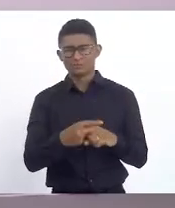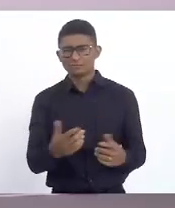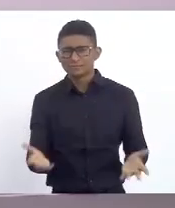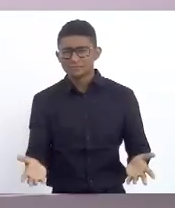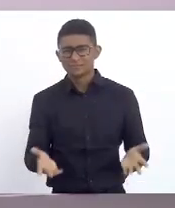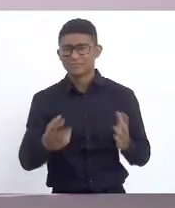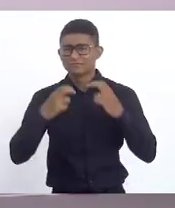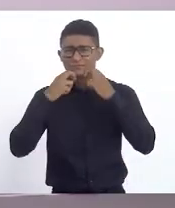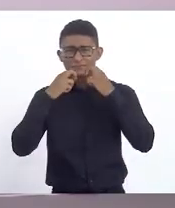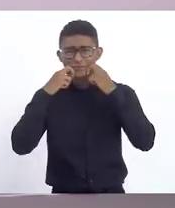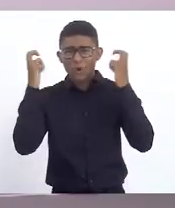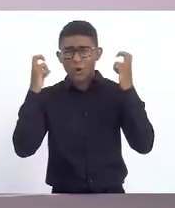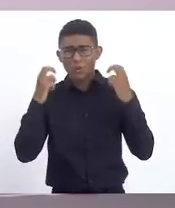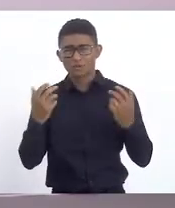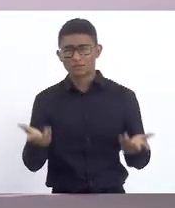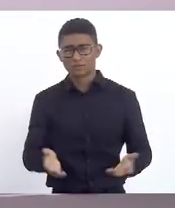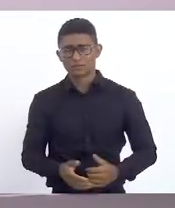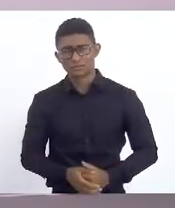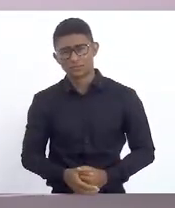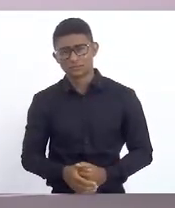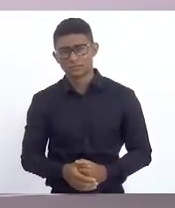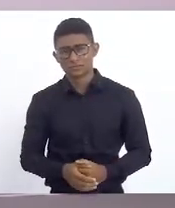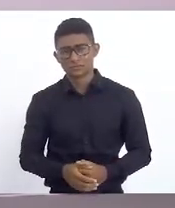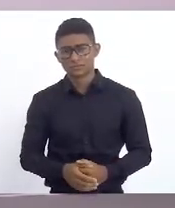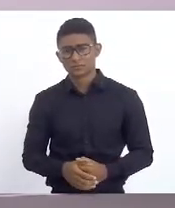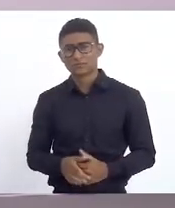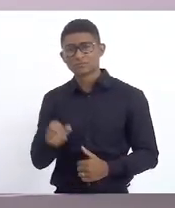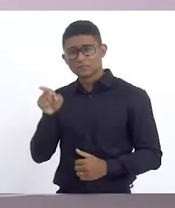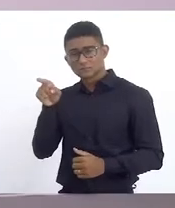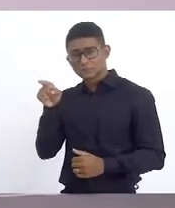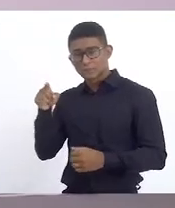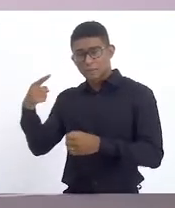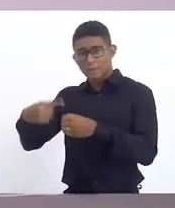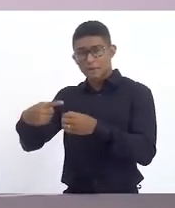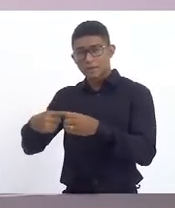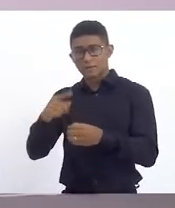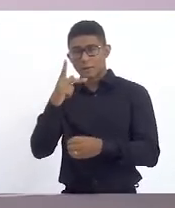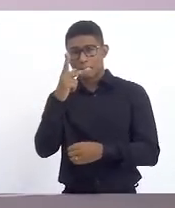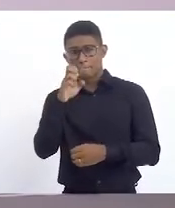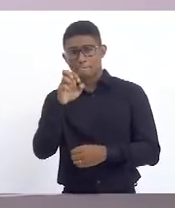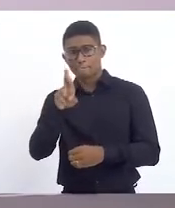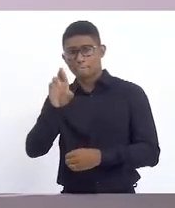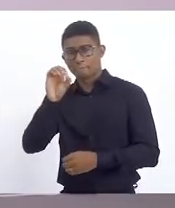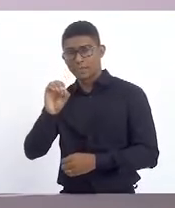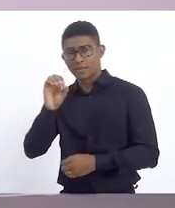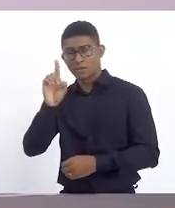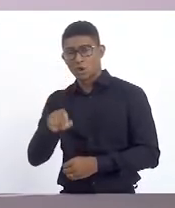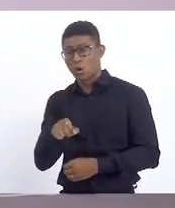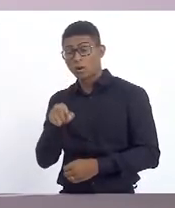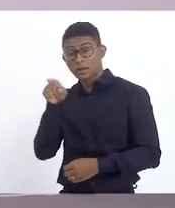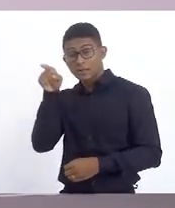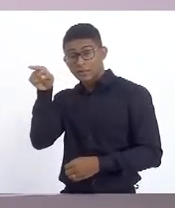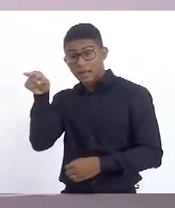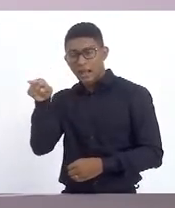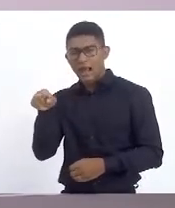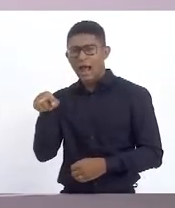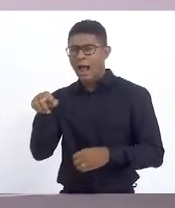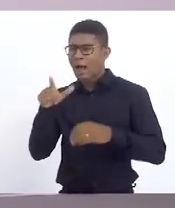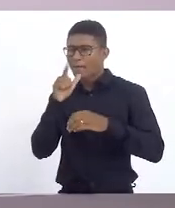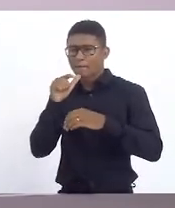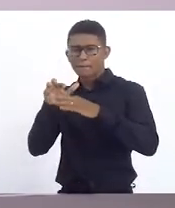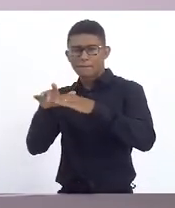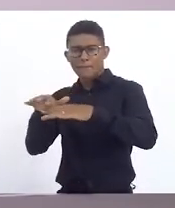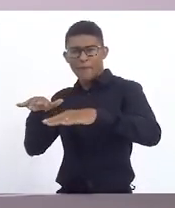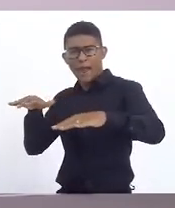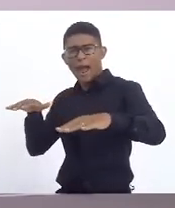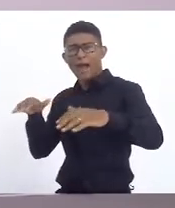Você tem um bairro que é o Peró, tem bandeira azul, única praia no Brasil, não tem saneamento, porque a Prolagos